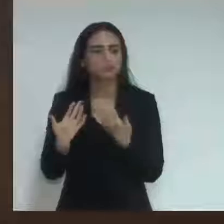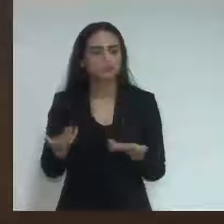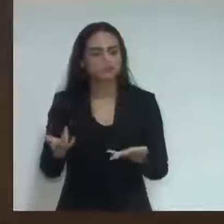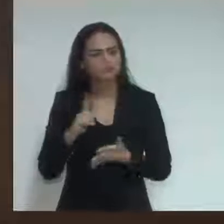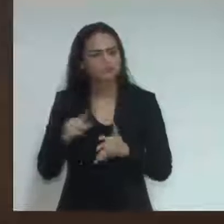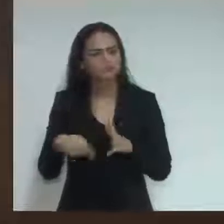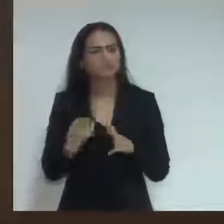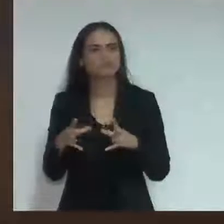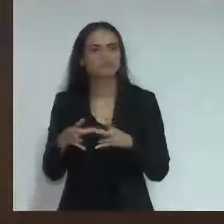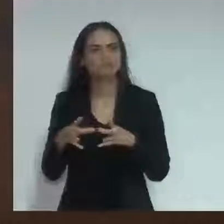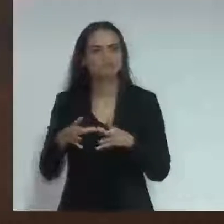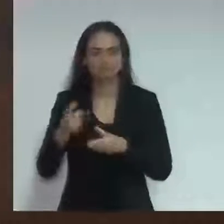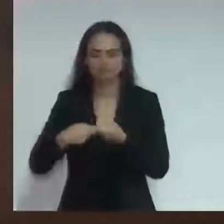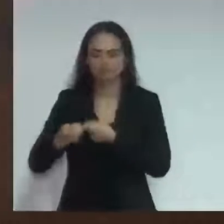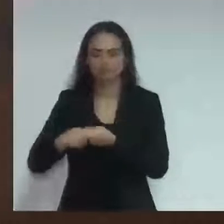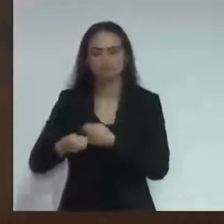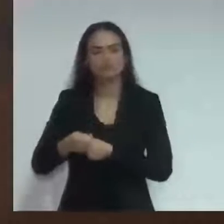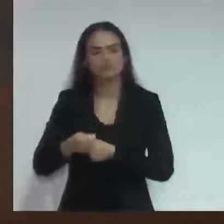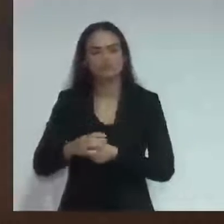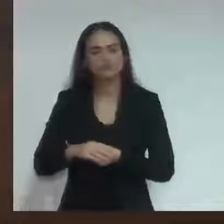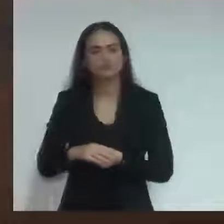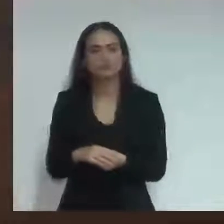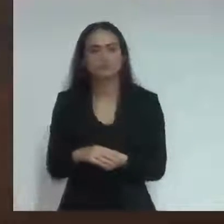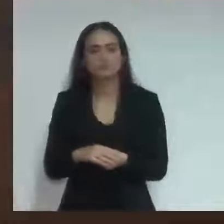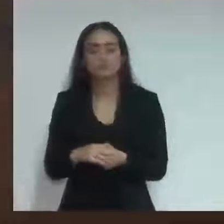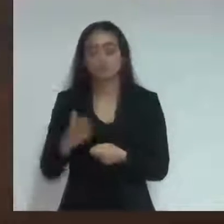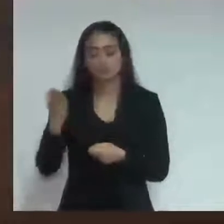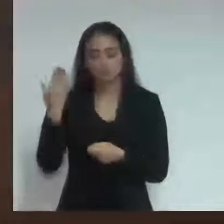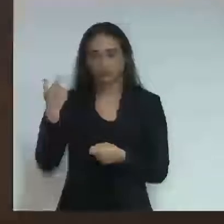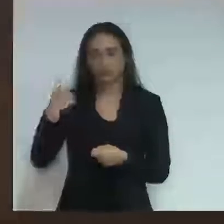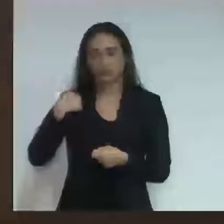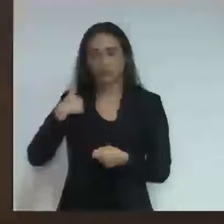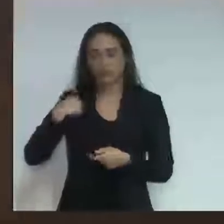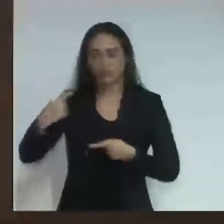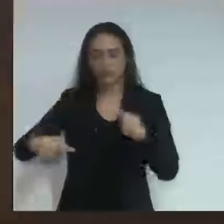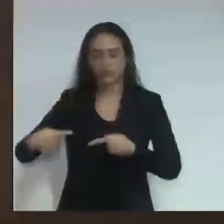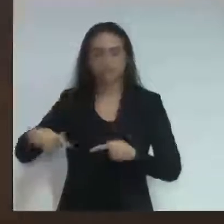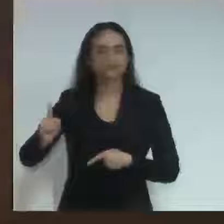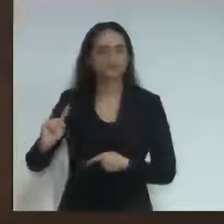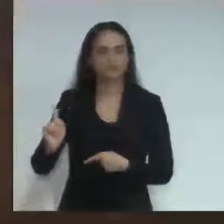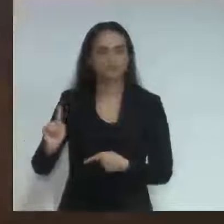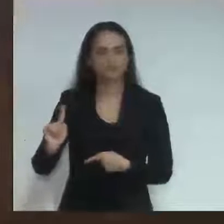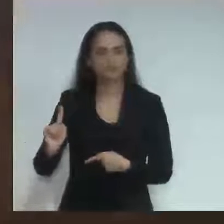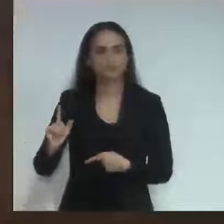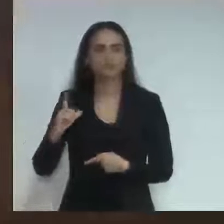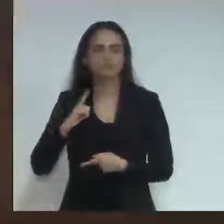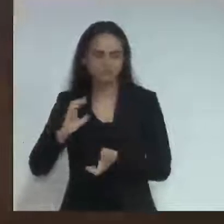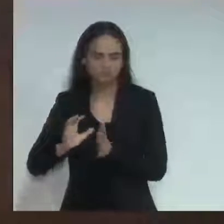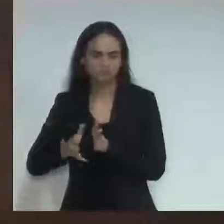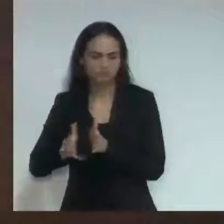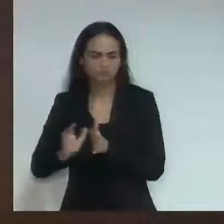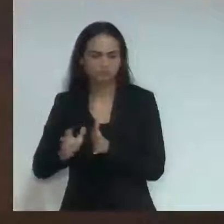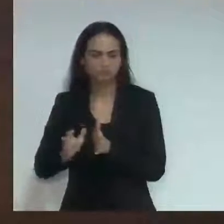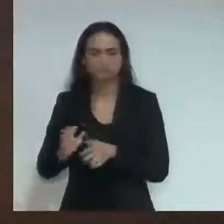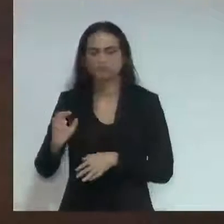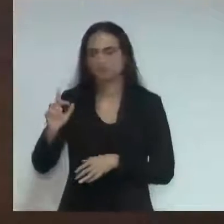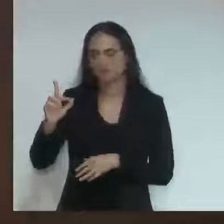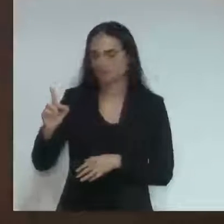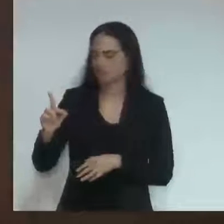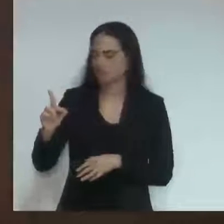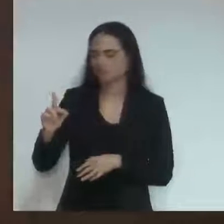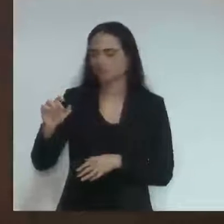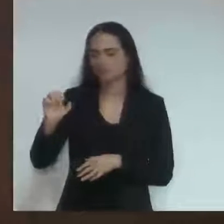Curiosamente, quando eu não estava atuando na política, eu estava num partido, na verdade eu fui filiado ao PSB, e quando